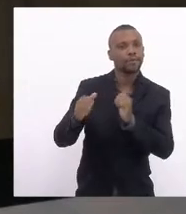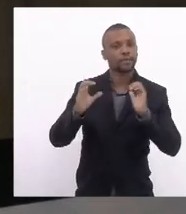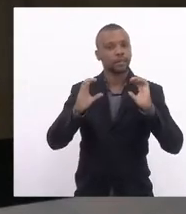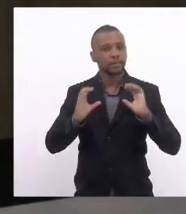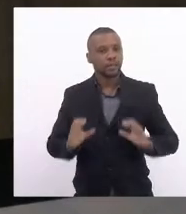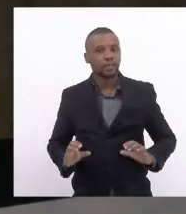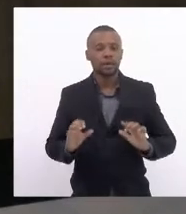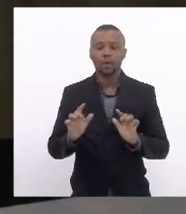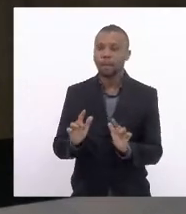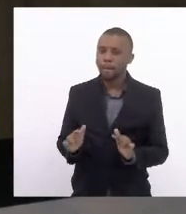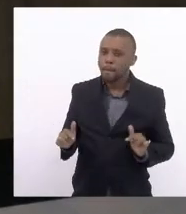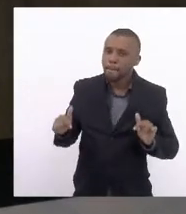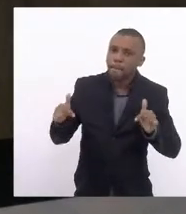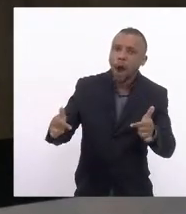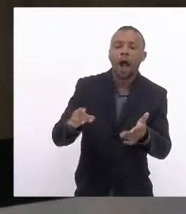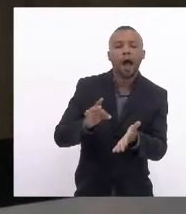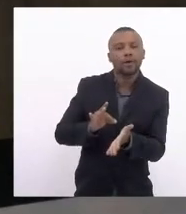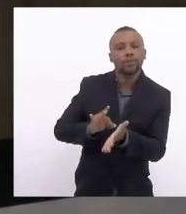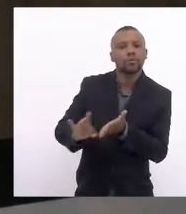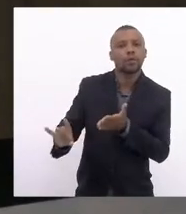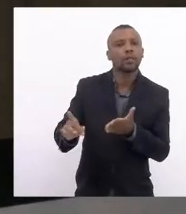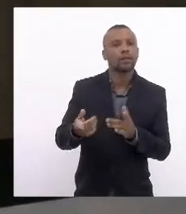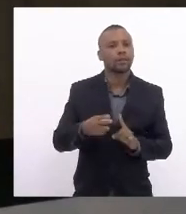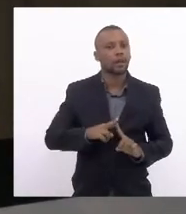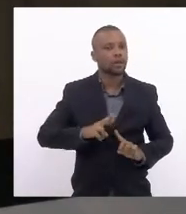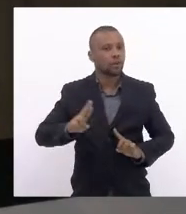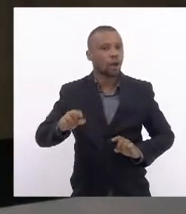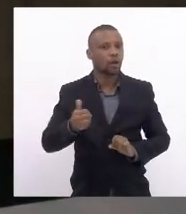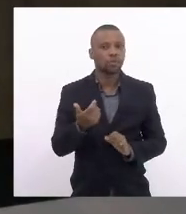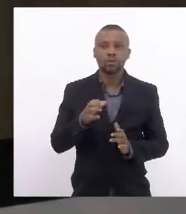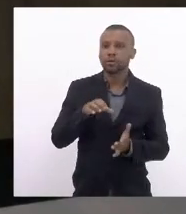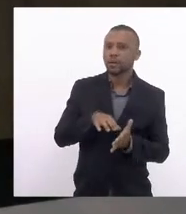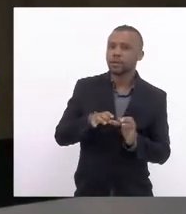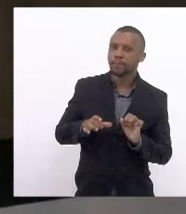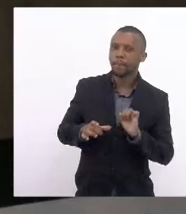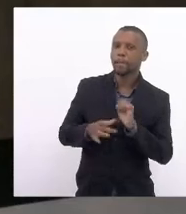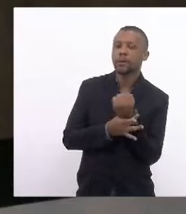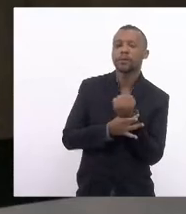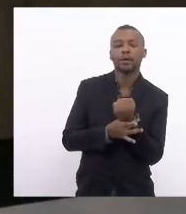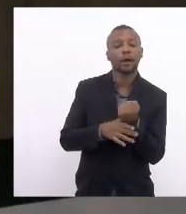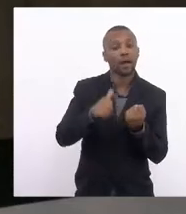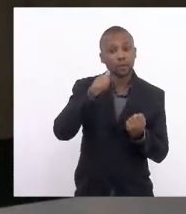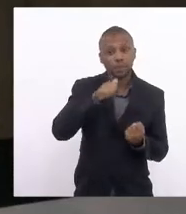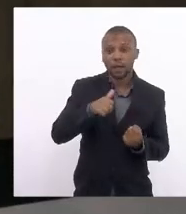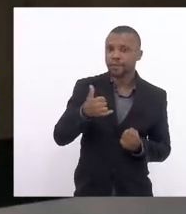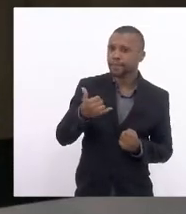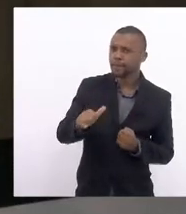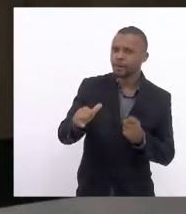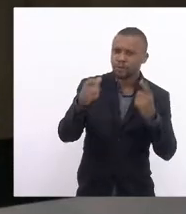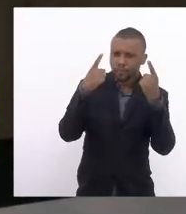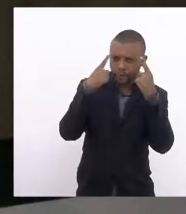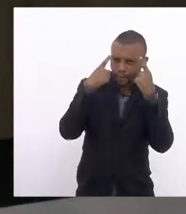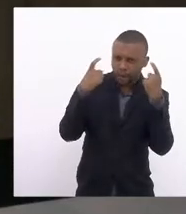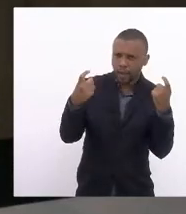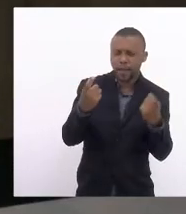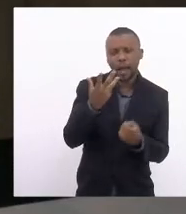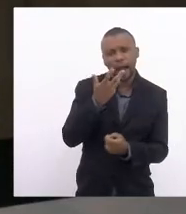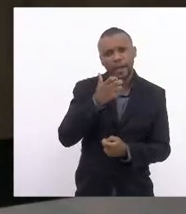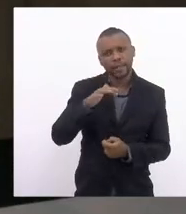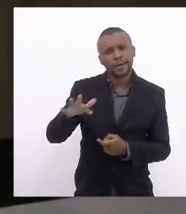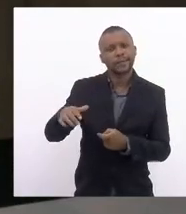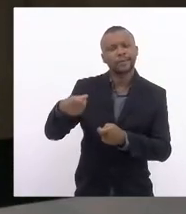de enfrentamento à intolerância religiosa, um centro de proteção às mulheres vítimas de violência, às crianças vítimas de